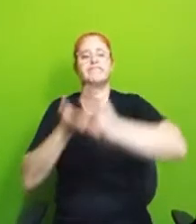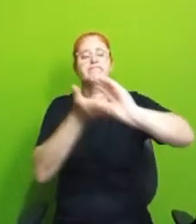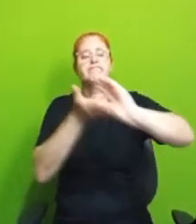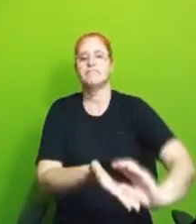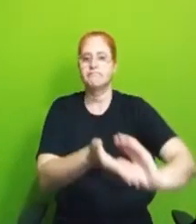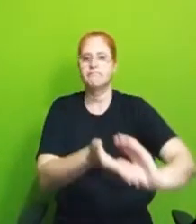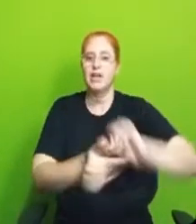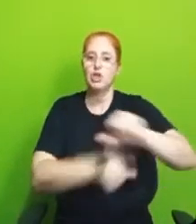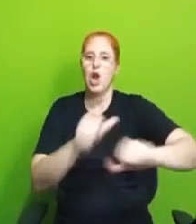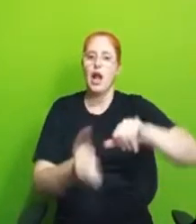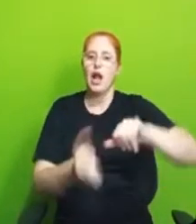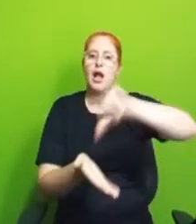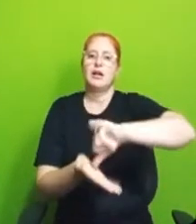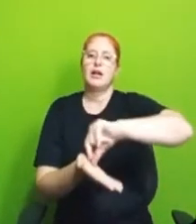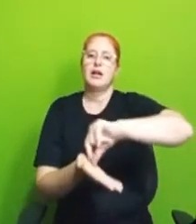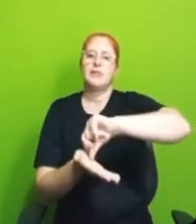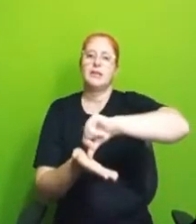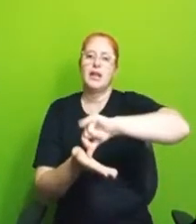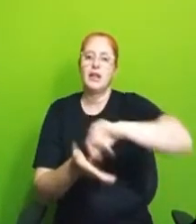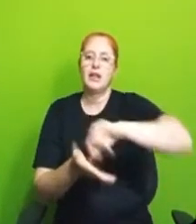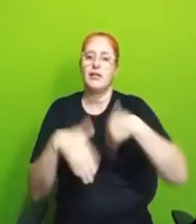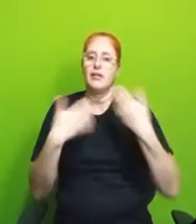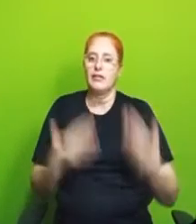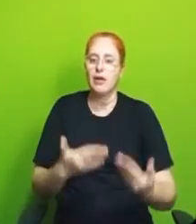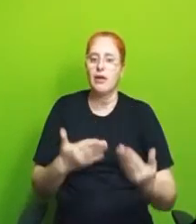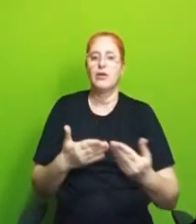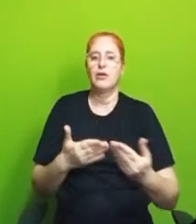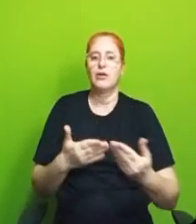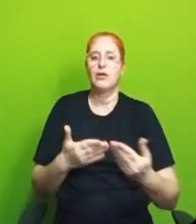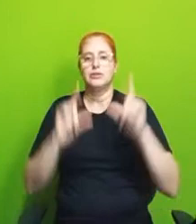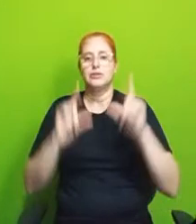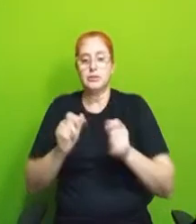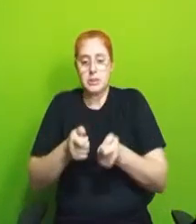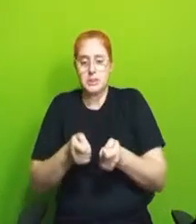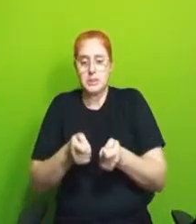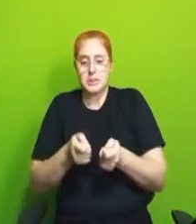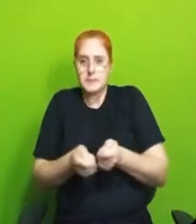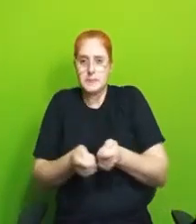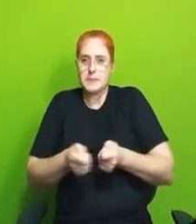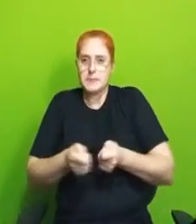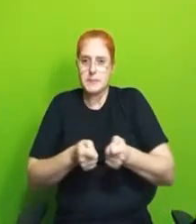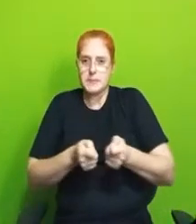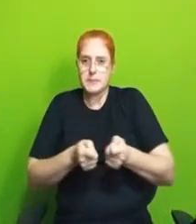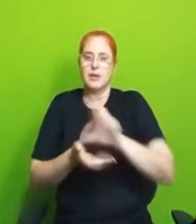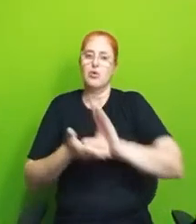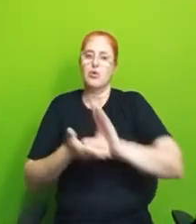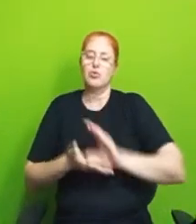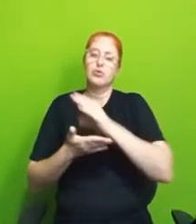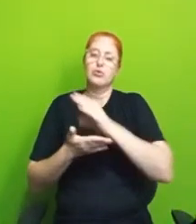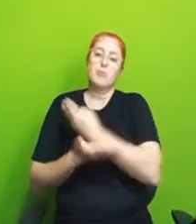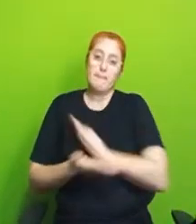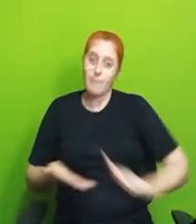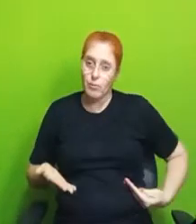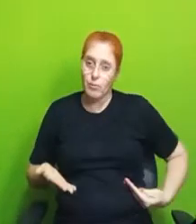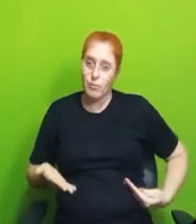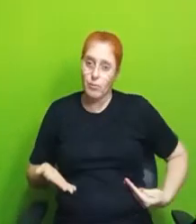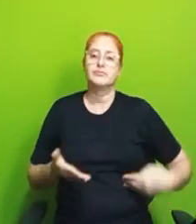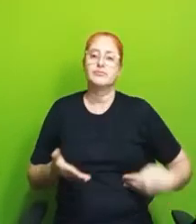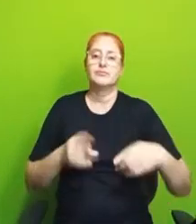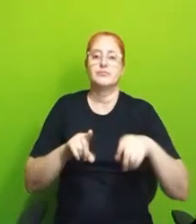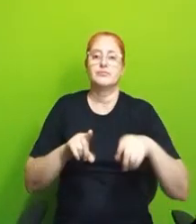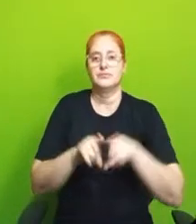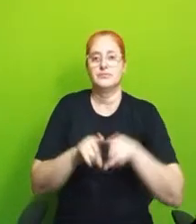hora que se precariza, se contingencia, que se expropria recursos do fundo público e, portanto, se expropria o direito à saúde, o que a